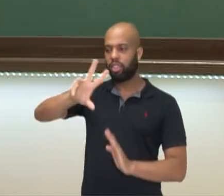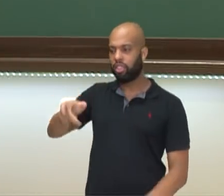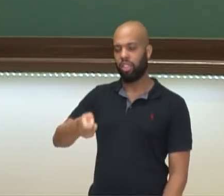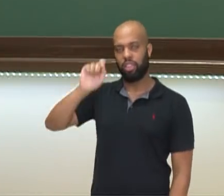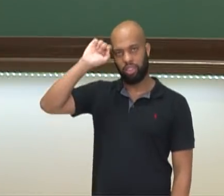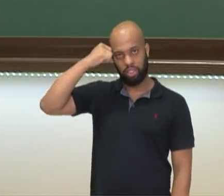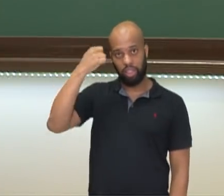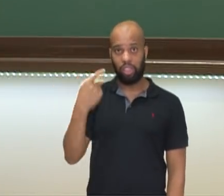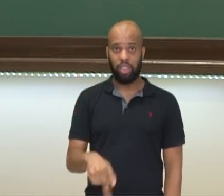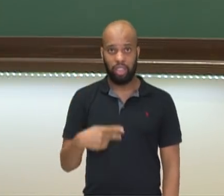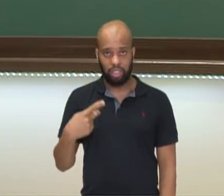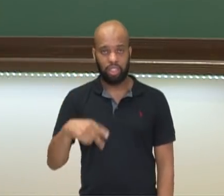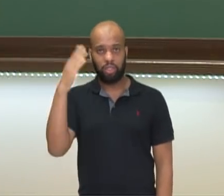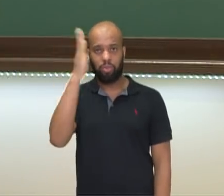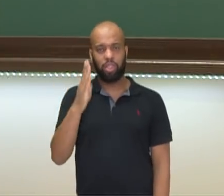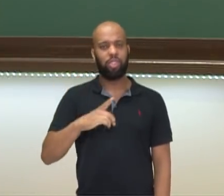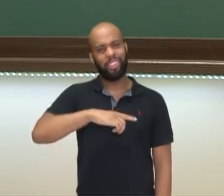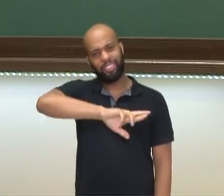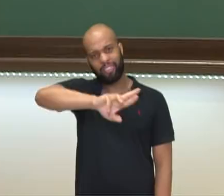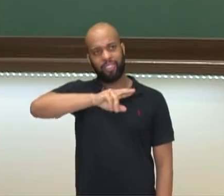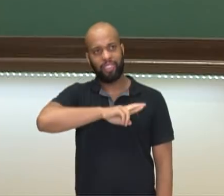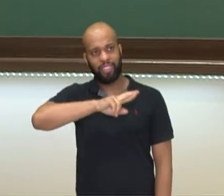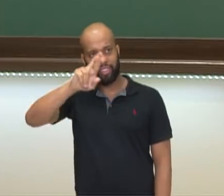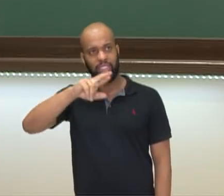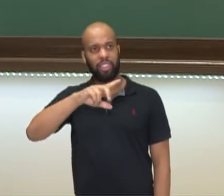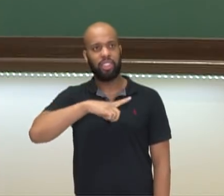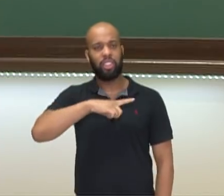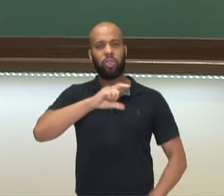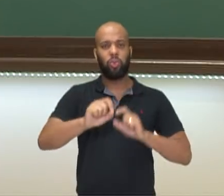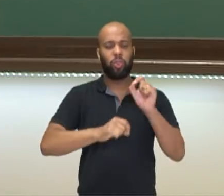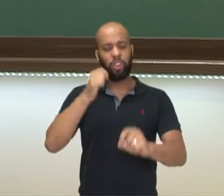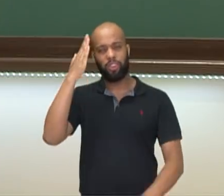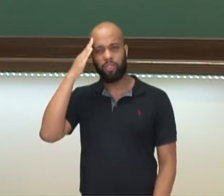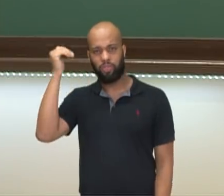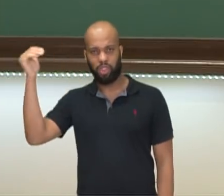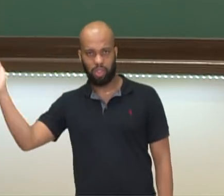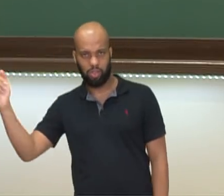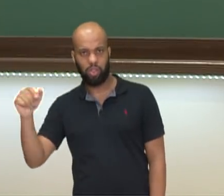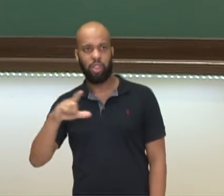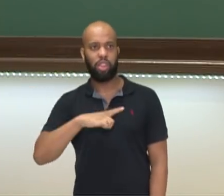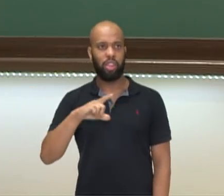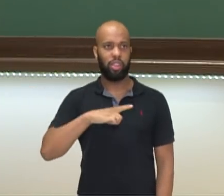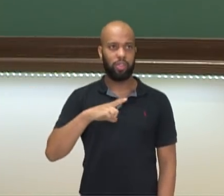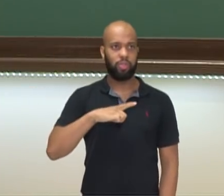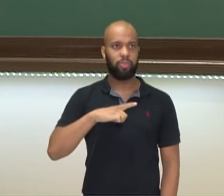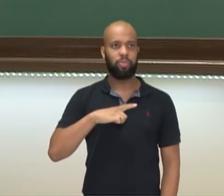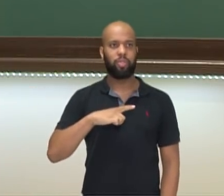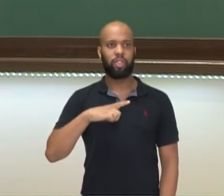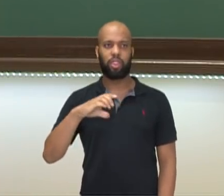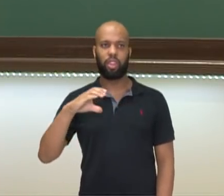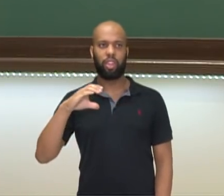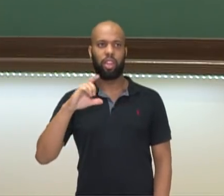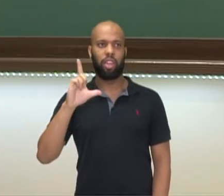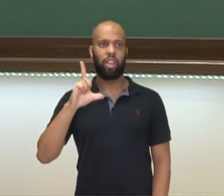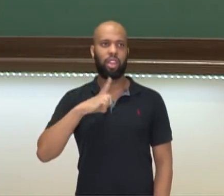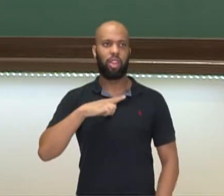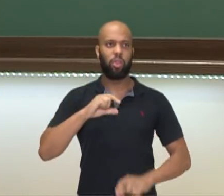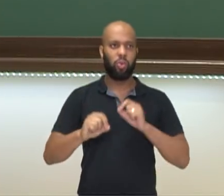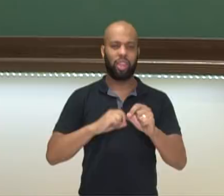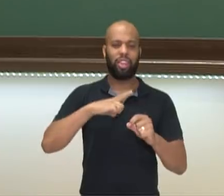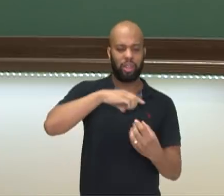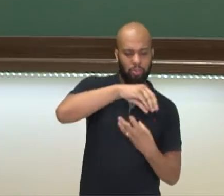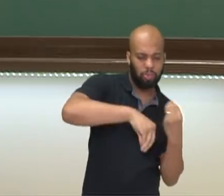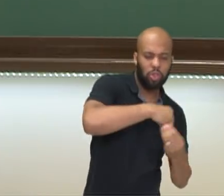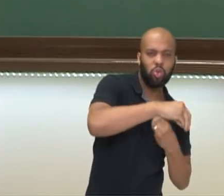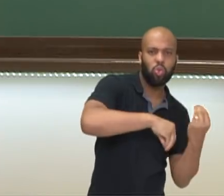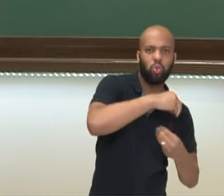Brasil, temos muitas religiões de matriz africana, entre elas mais conhecidas, a Umbanda, que mistura cristianismo, xamanismo